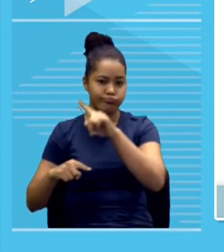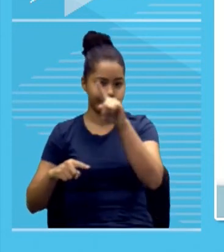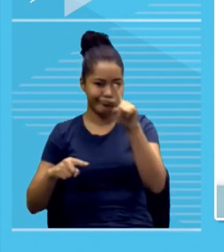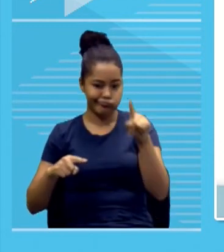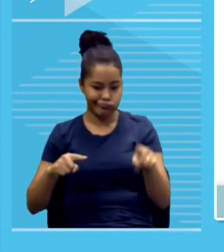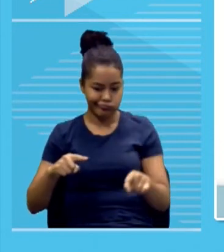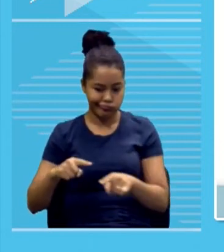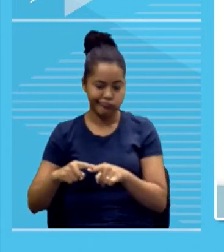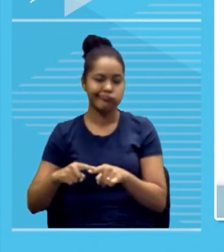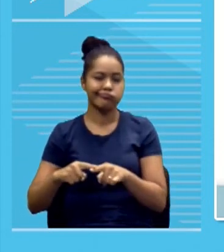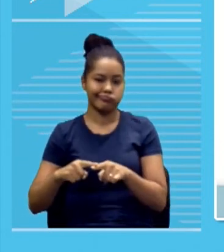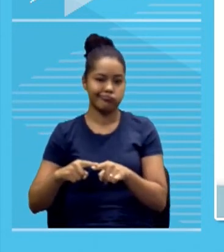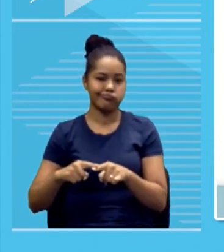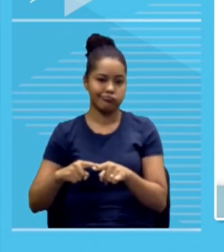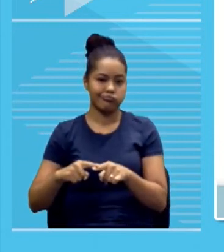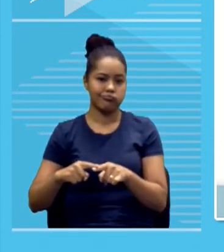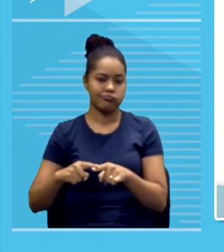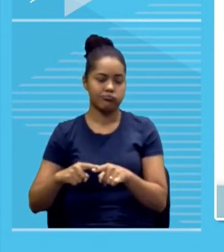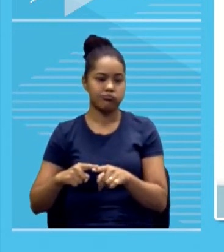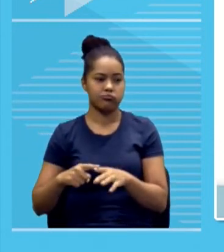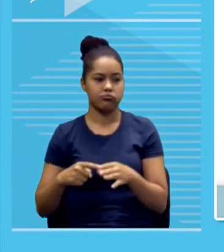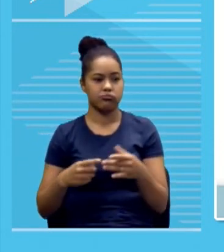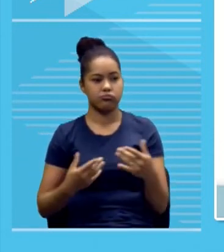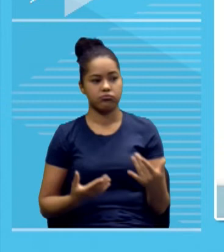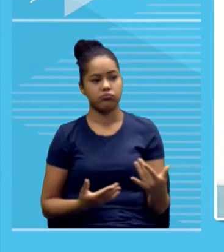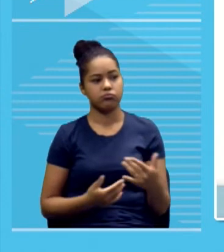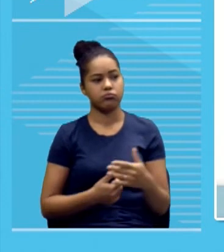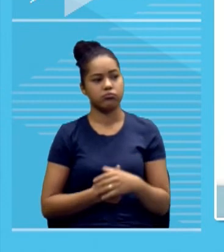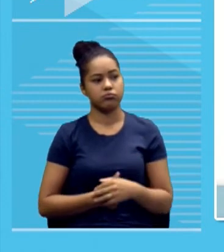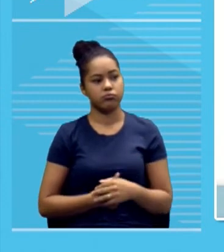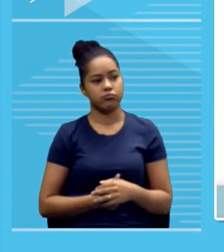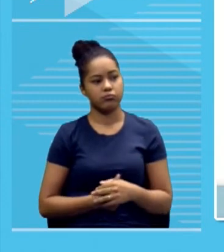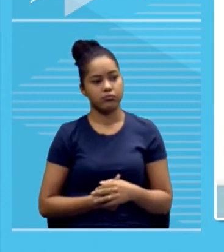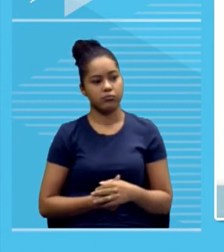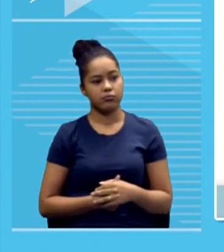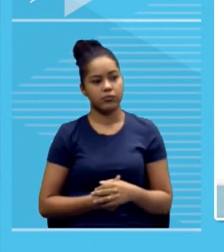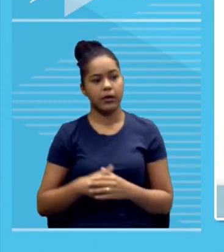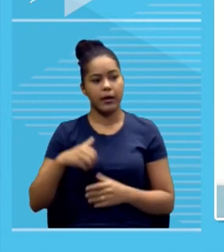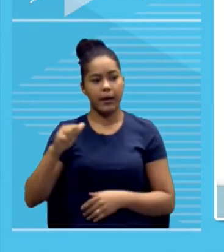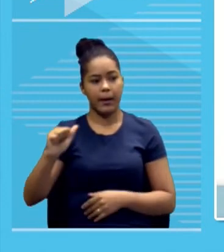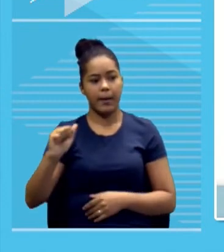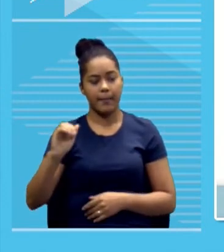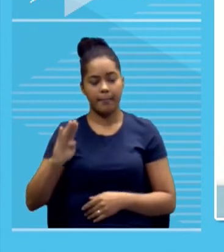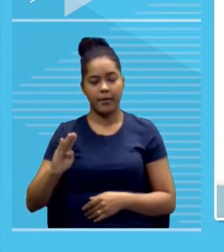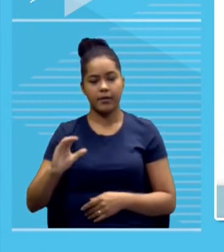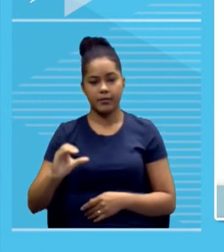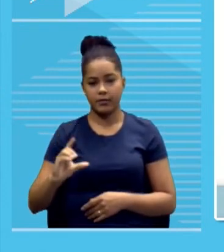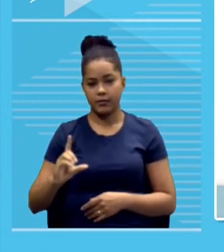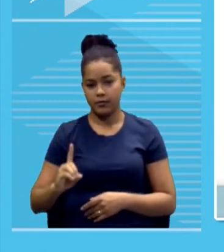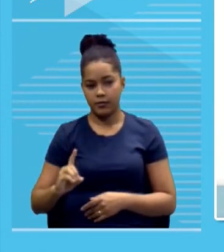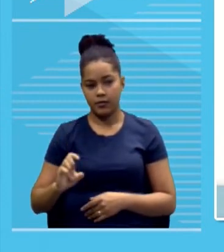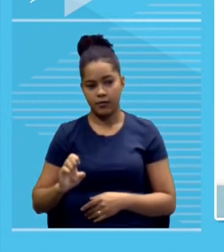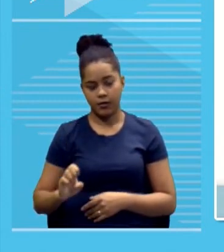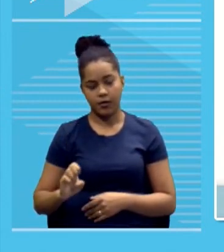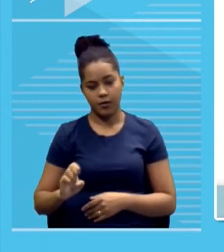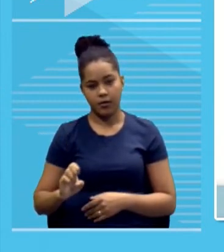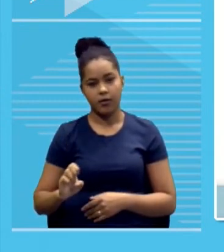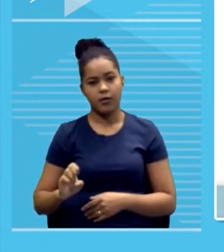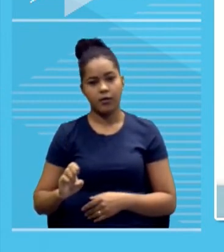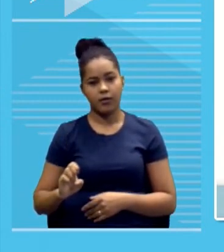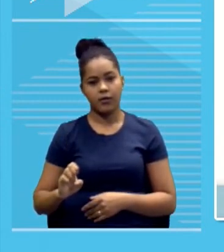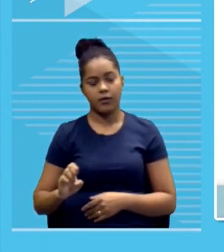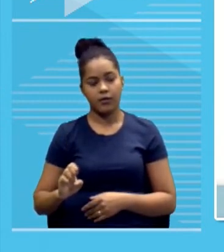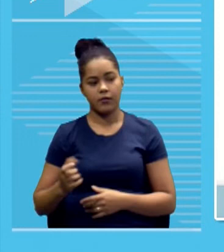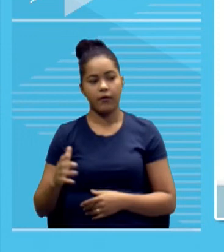do circuito para prever a corrente elétrica nos pontos A, B, C, D e E, e rotulou essas correntes em